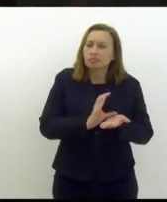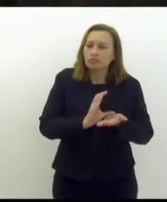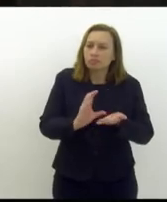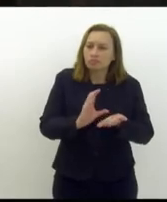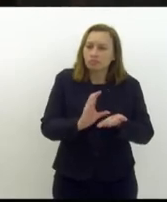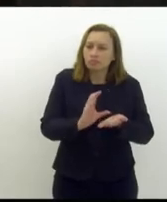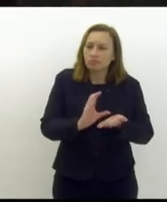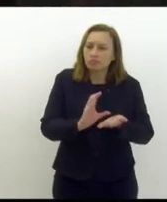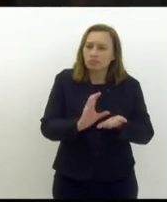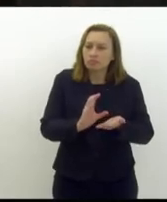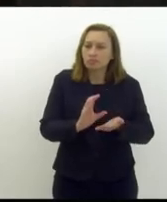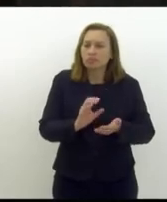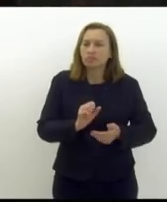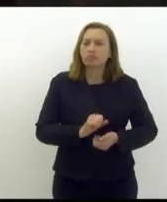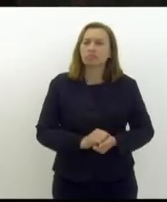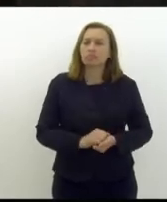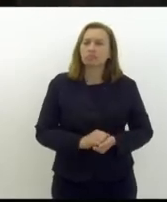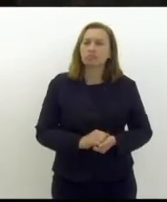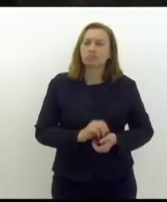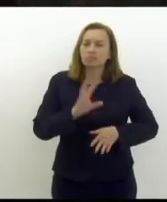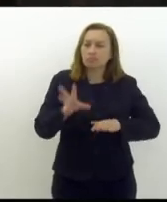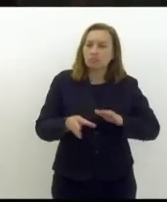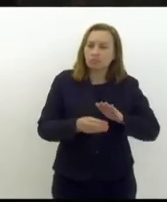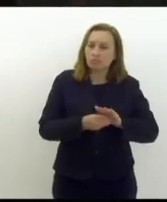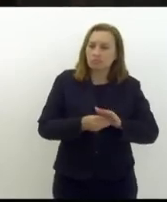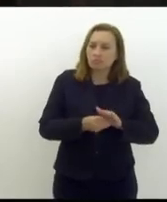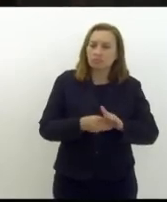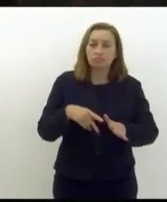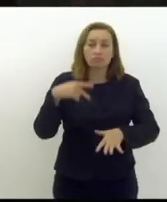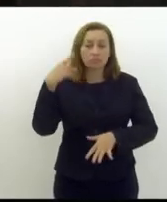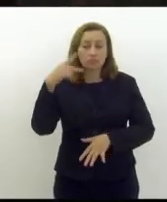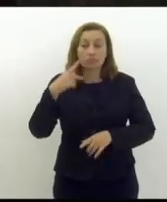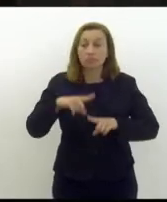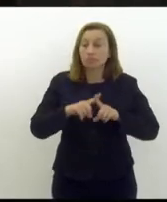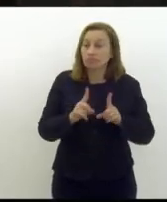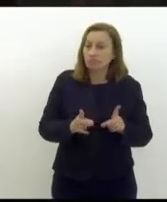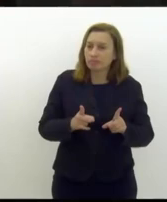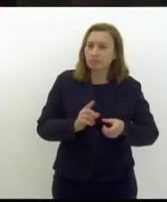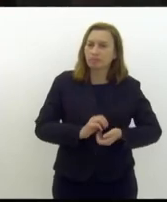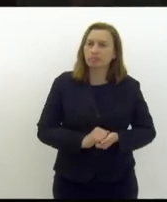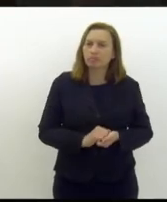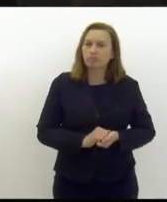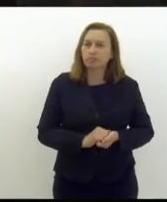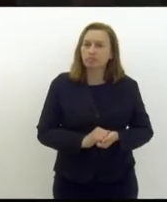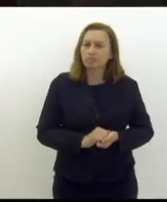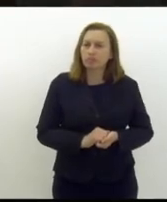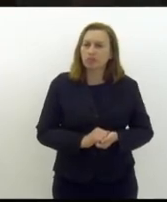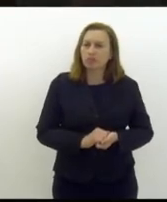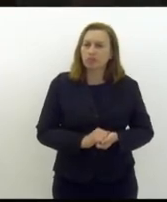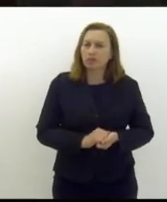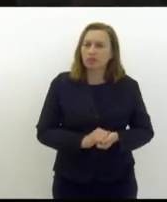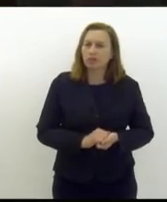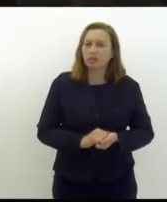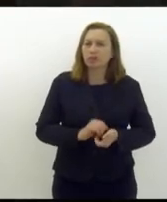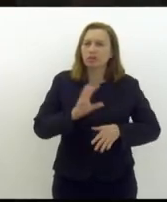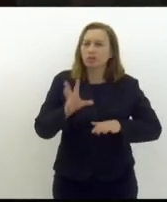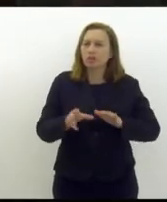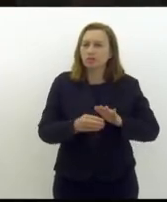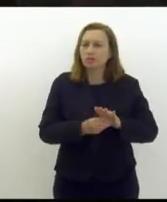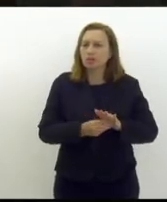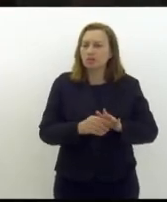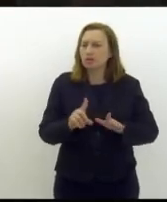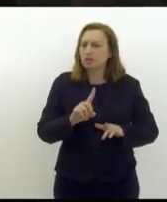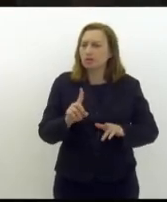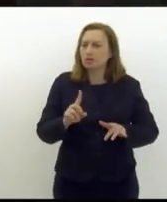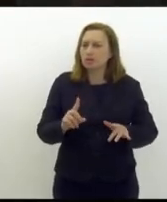em positivo emendas parlamentares mas esta emenda ela não está vigindo